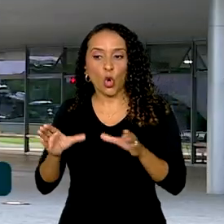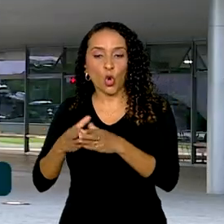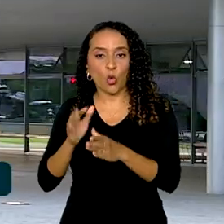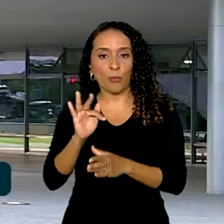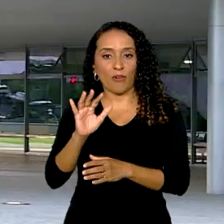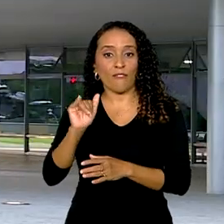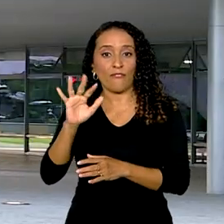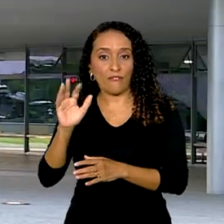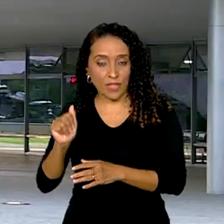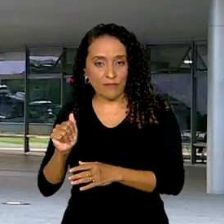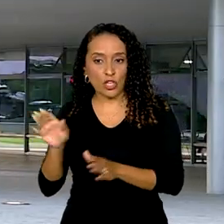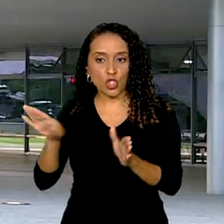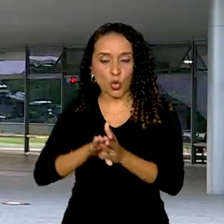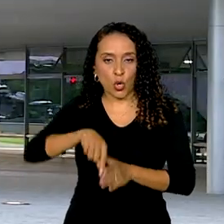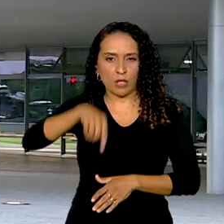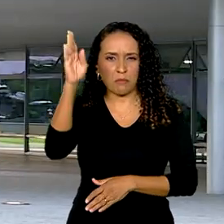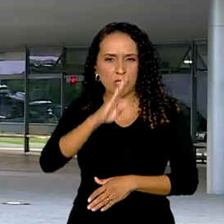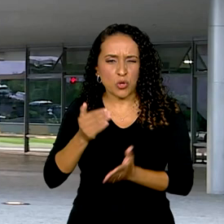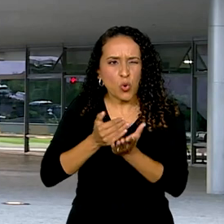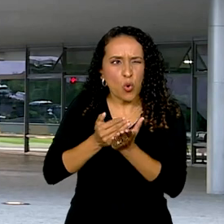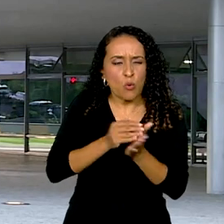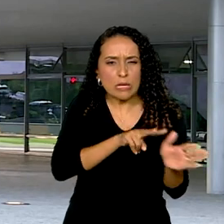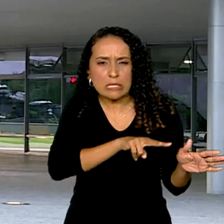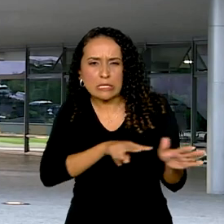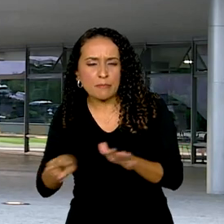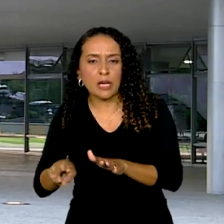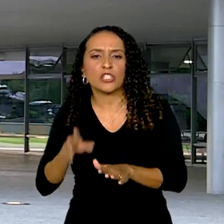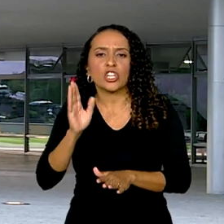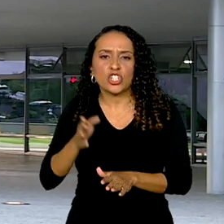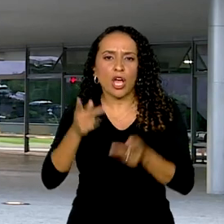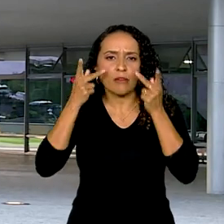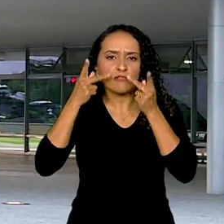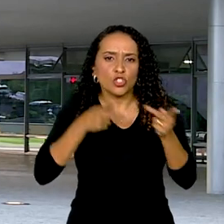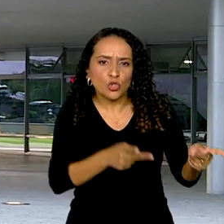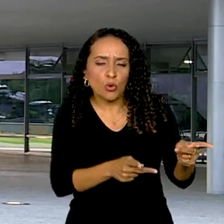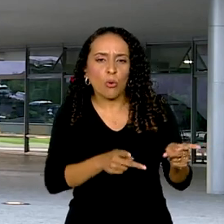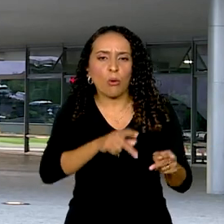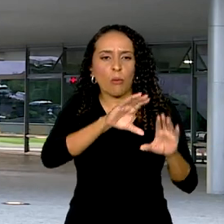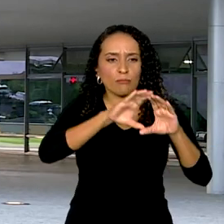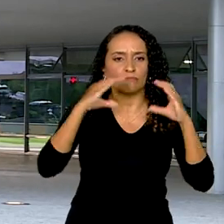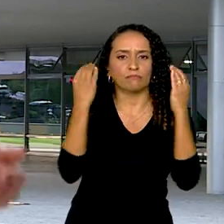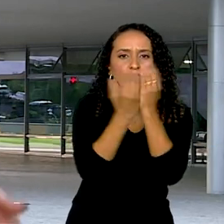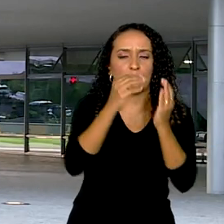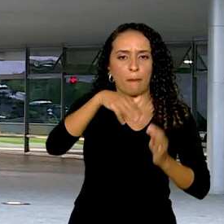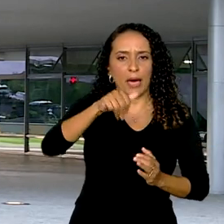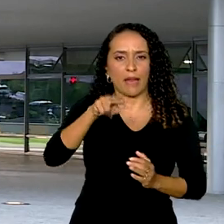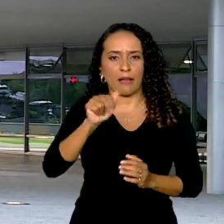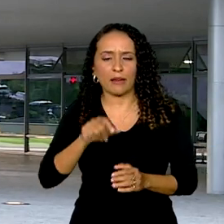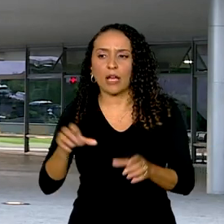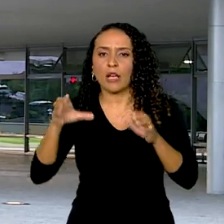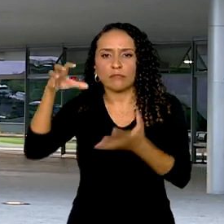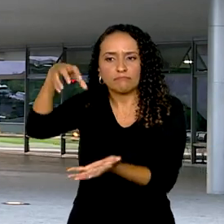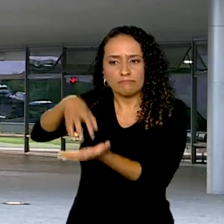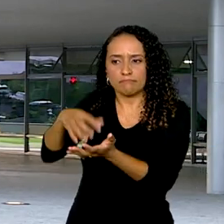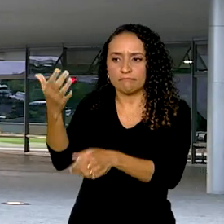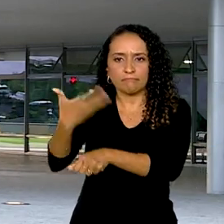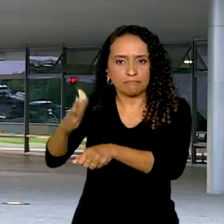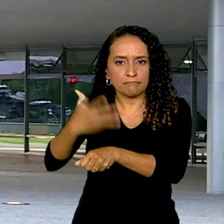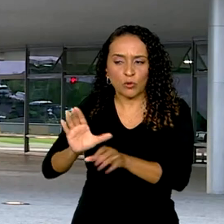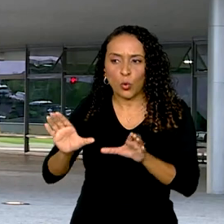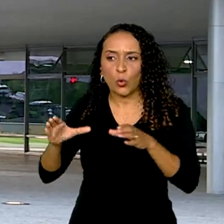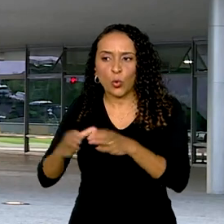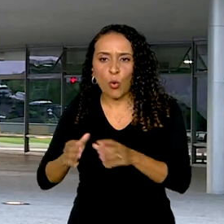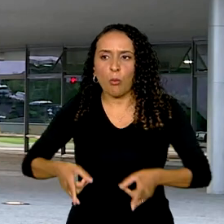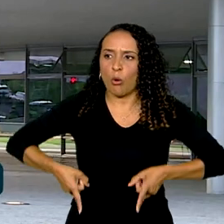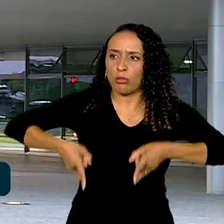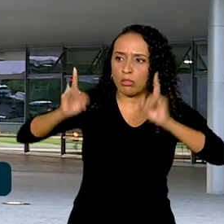FIFA chegou ao Brasil no início da semana e já visitou o Maracanã, além de centros de treinamentos para as equipes, hotéis